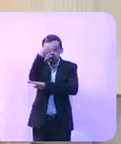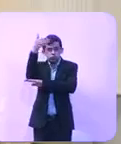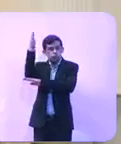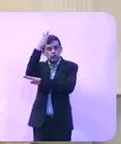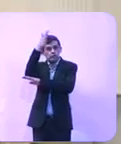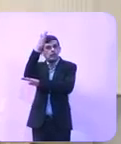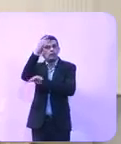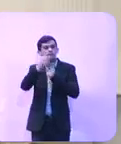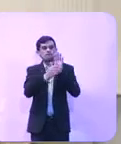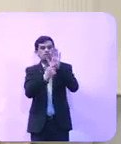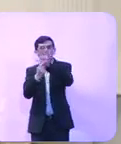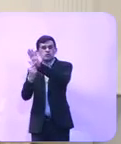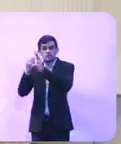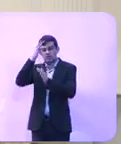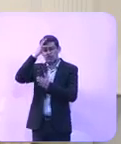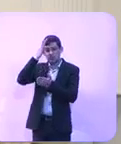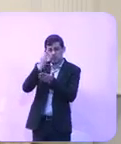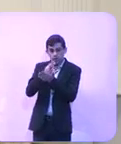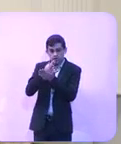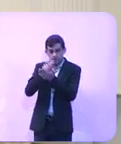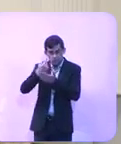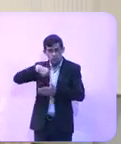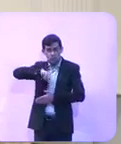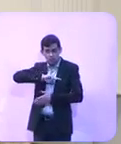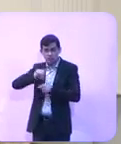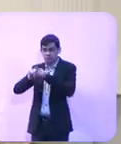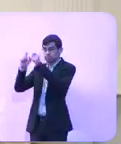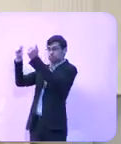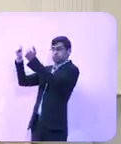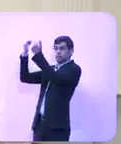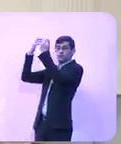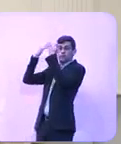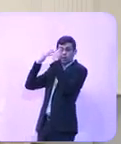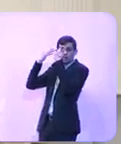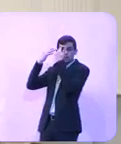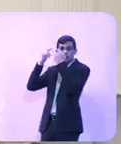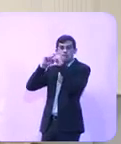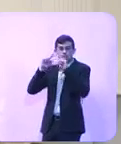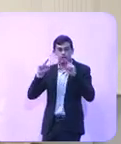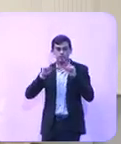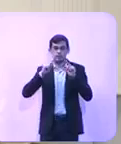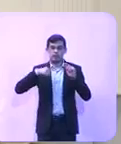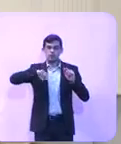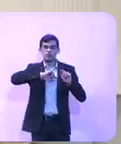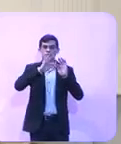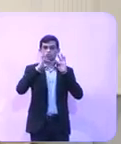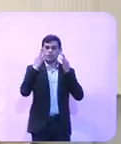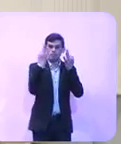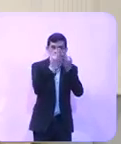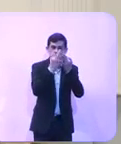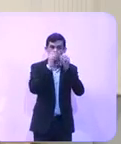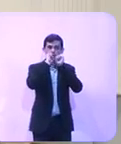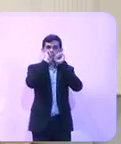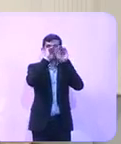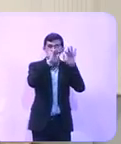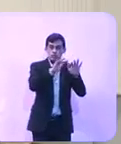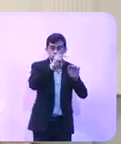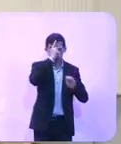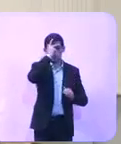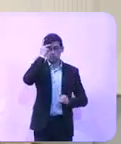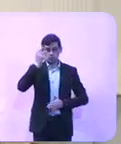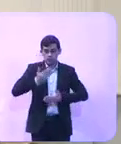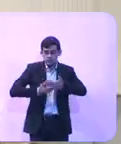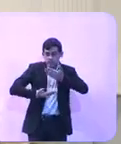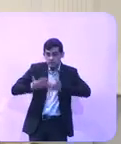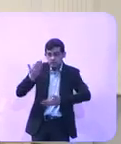da nossa fé, não apenas nós somos abençoados, mas a nossa família é abençoada, aqueles que servem ao Senhor